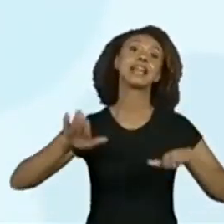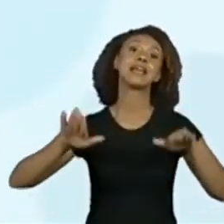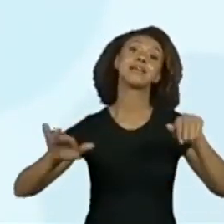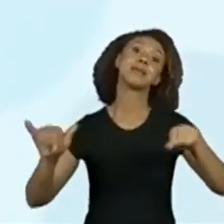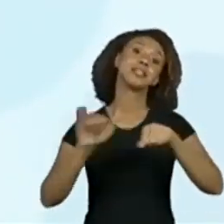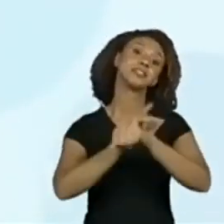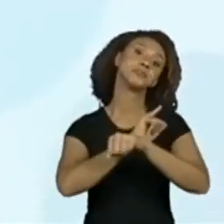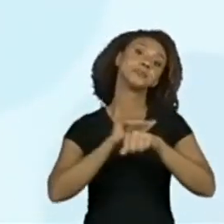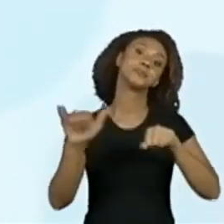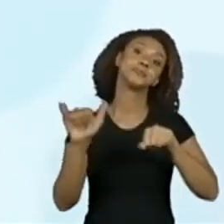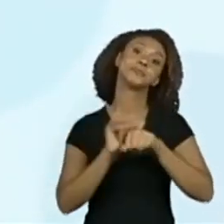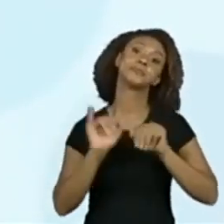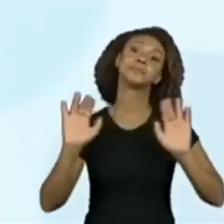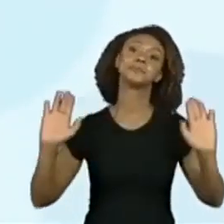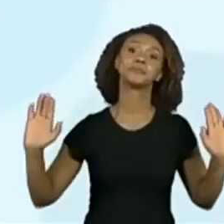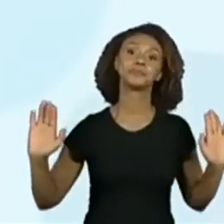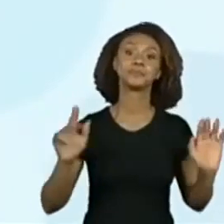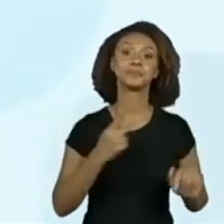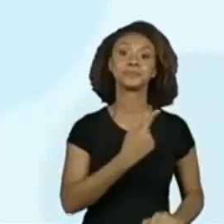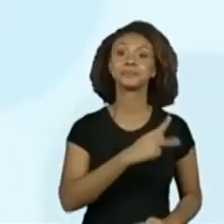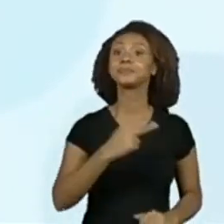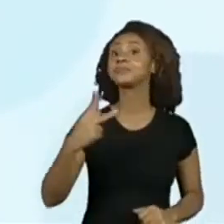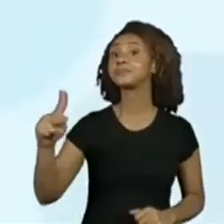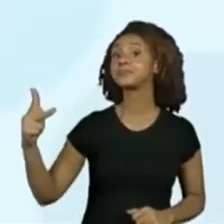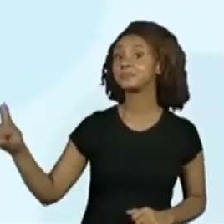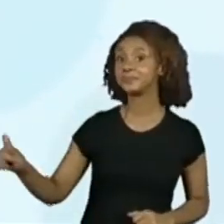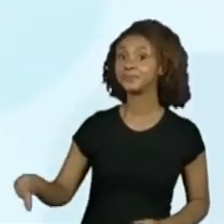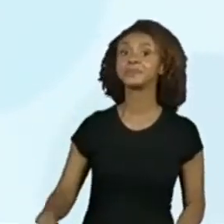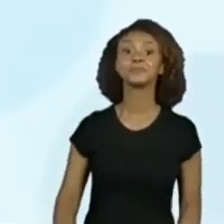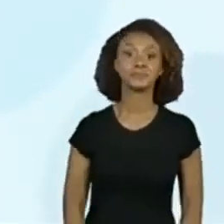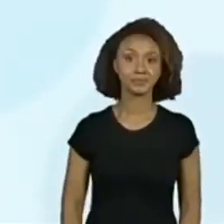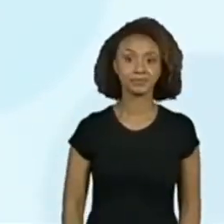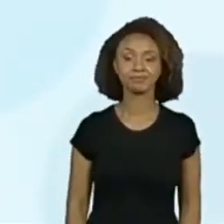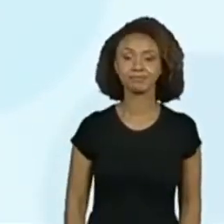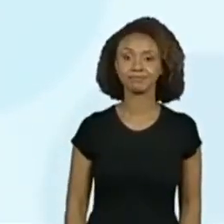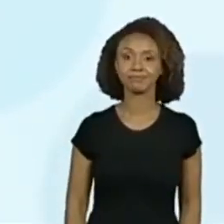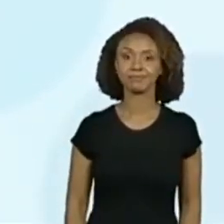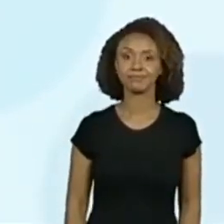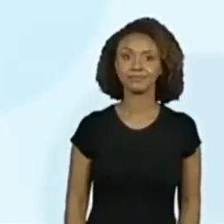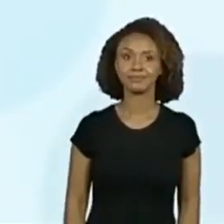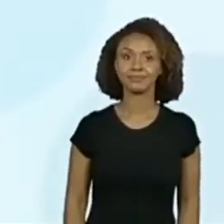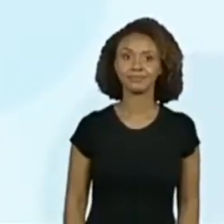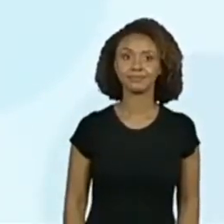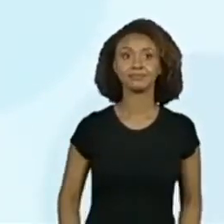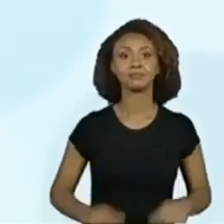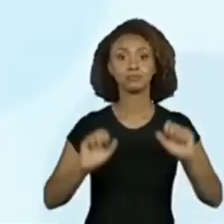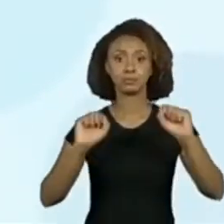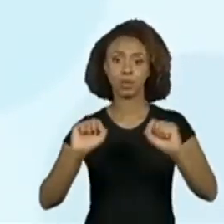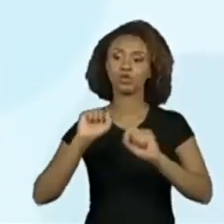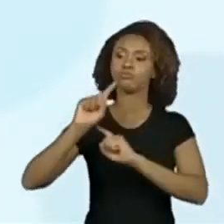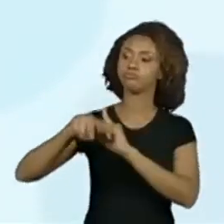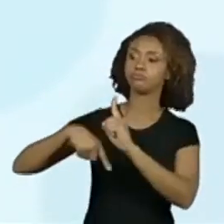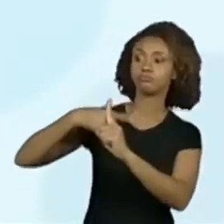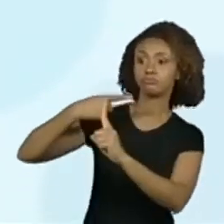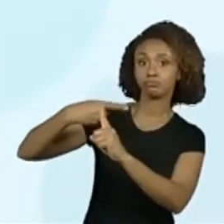da Estratégia podemos usar a adição ou a